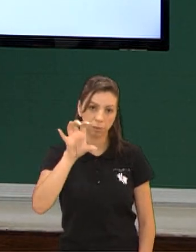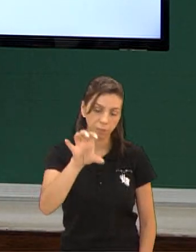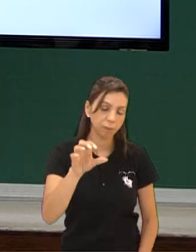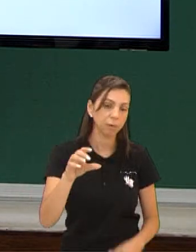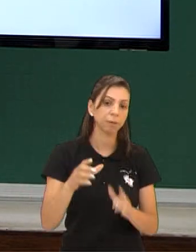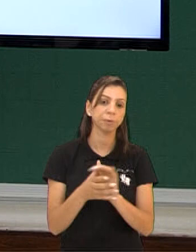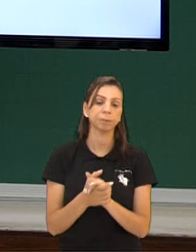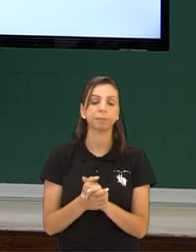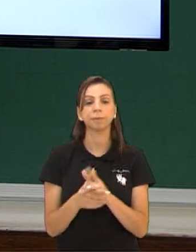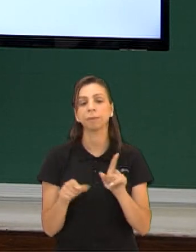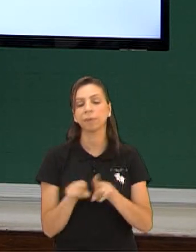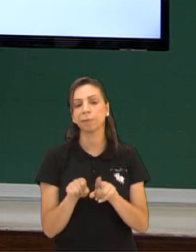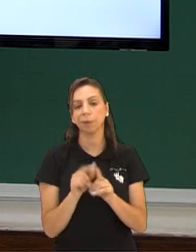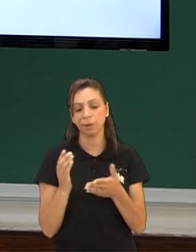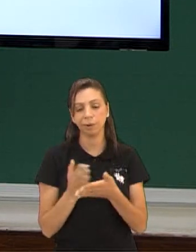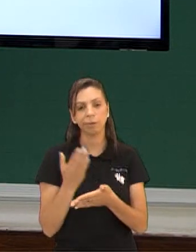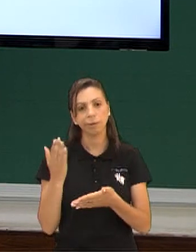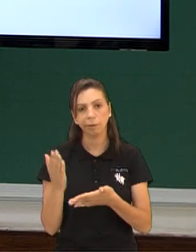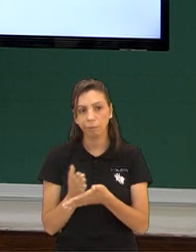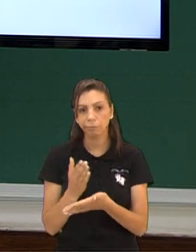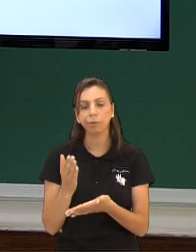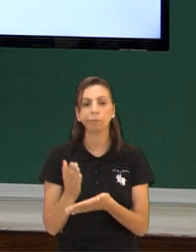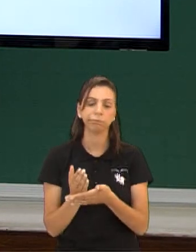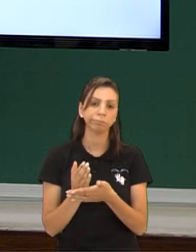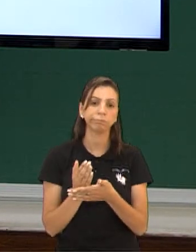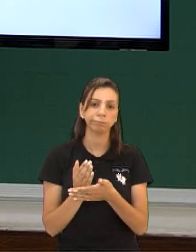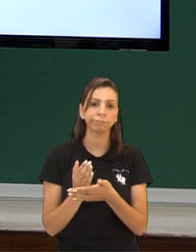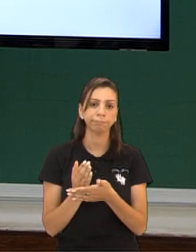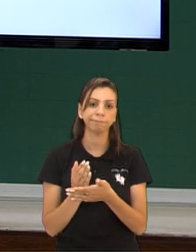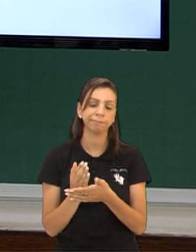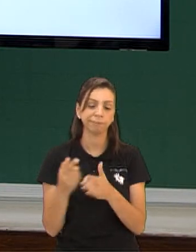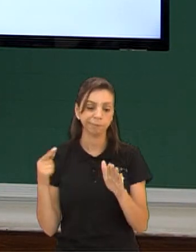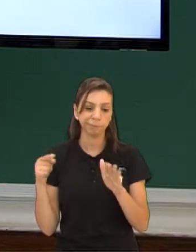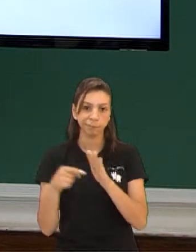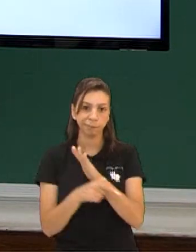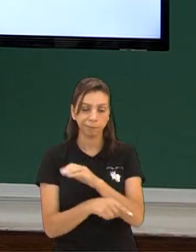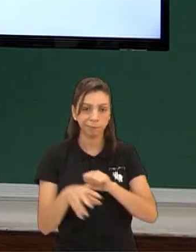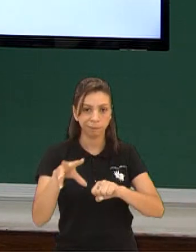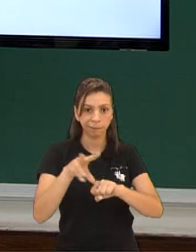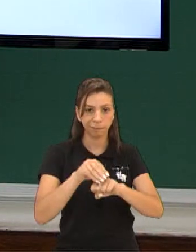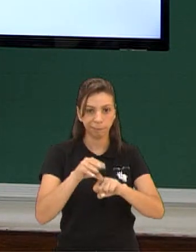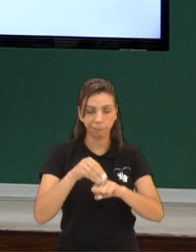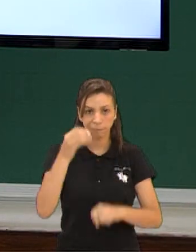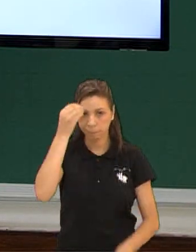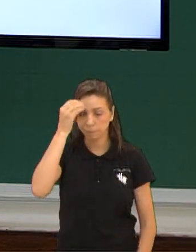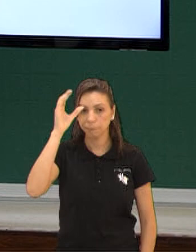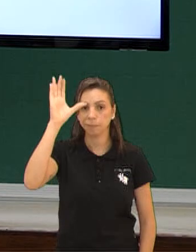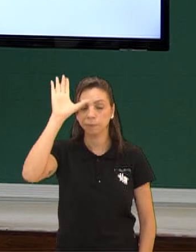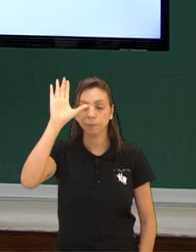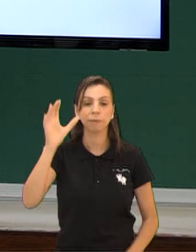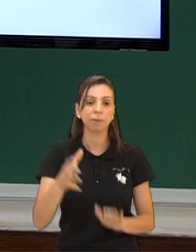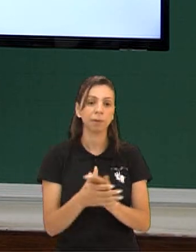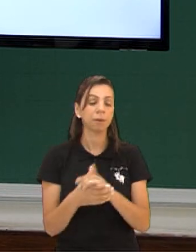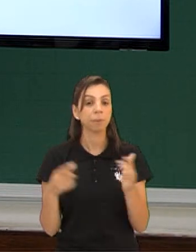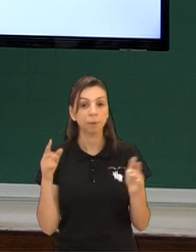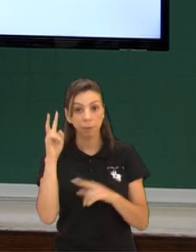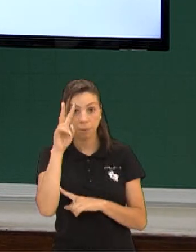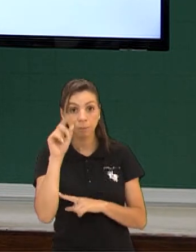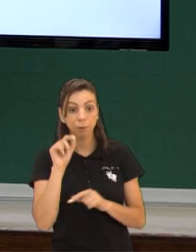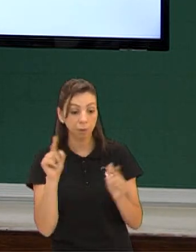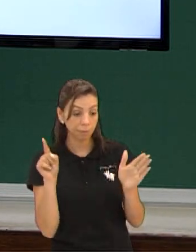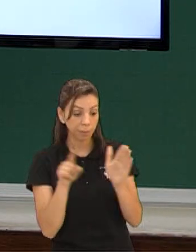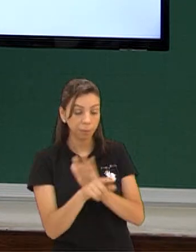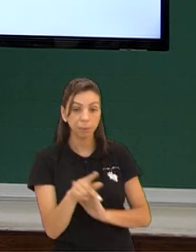temos materiais aí disponíveis, né, para que você aprofunde esses conhecimentos. Lembre-se de recorrer ao seu professor